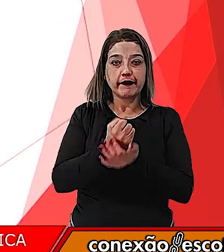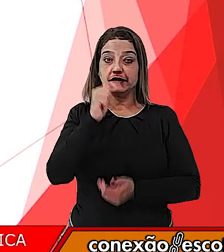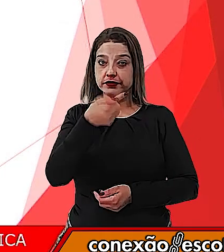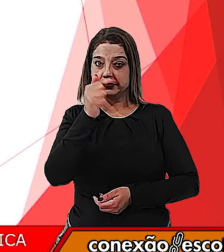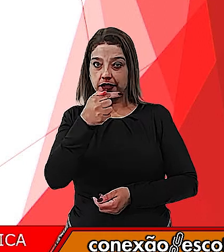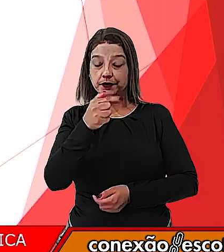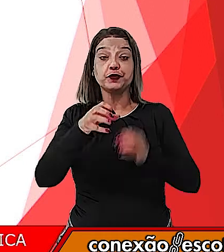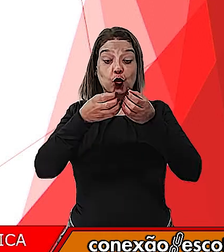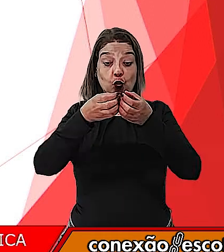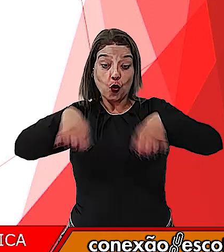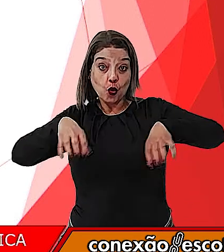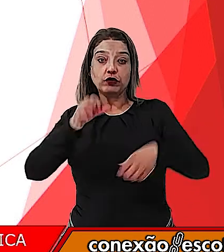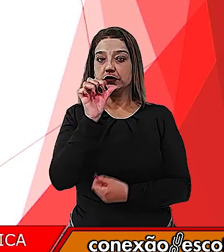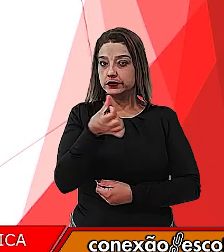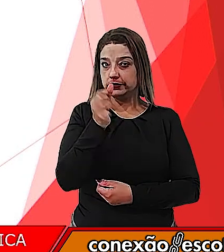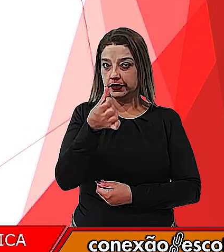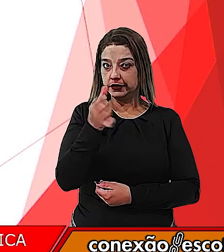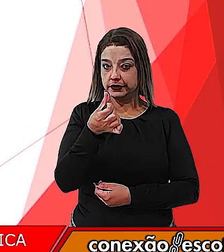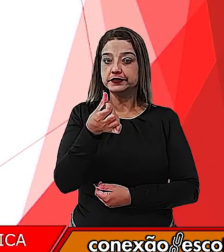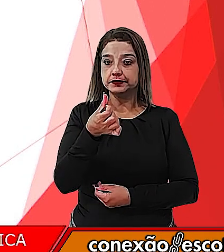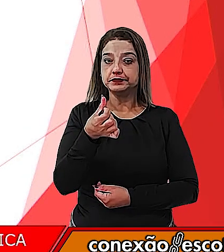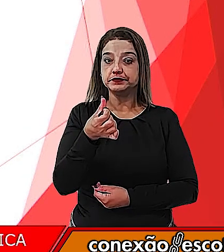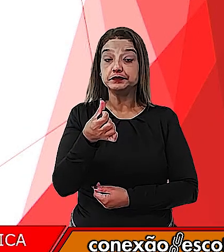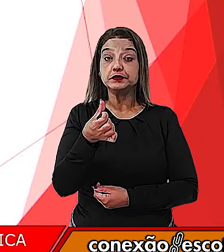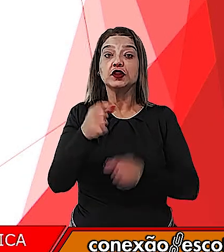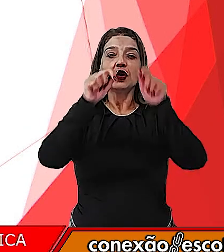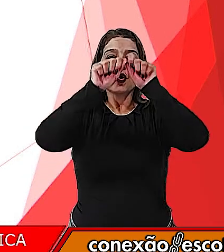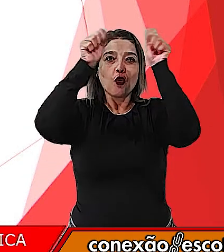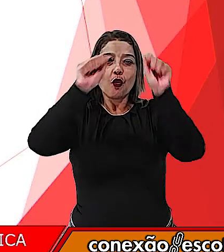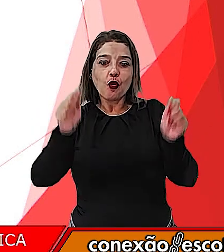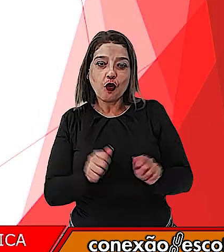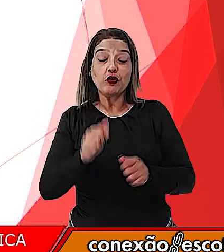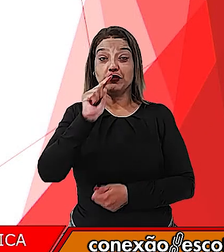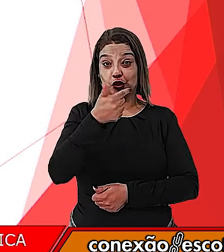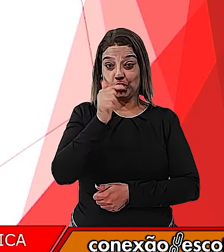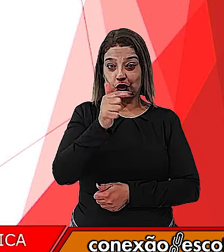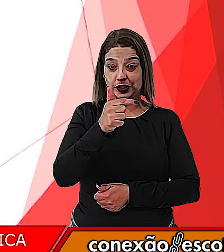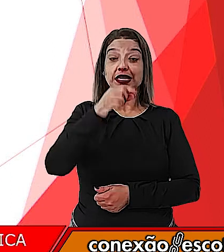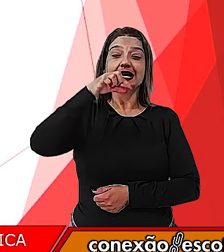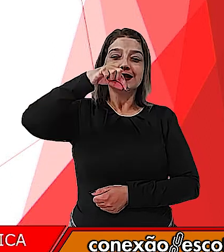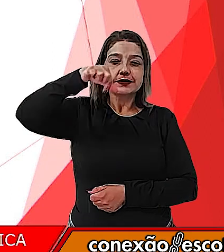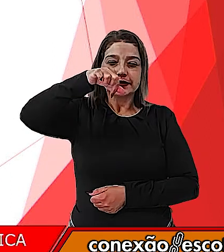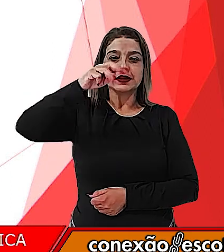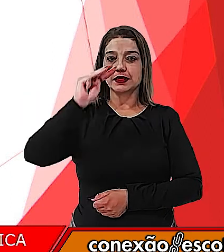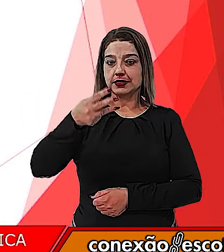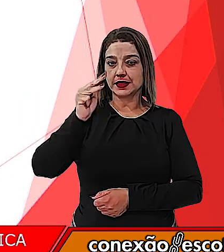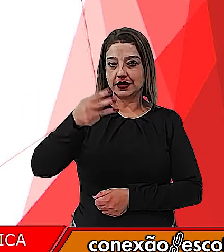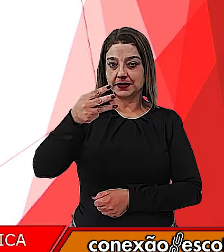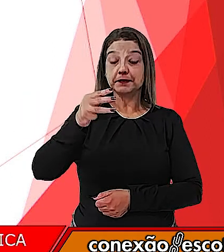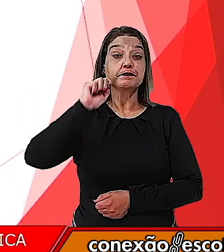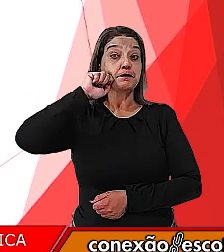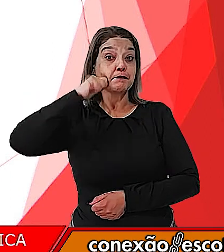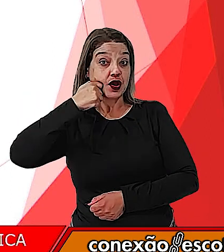R$ 7, ovos R$ 6, couve R$ 2, sal